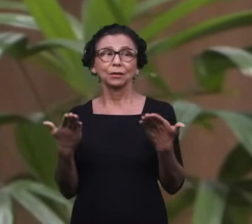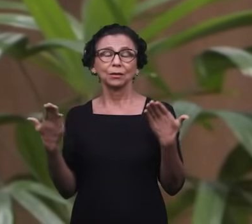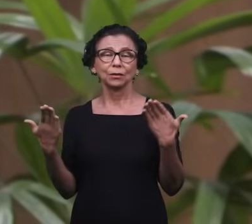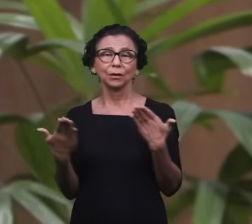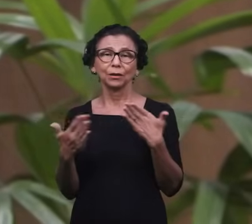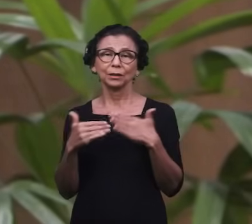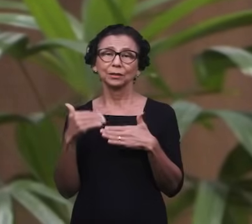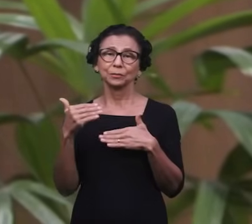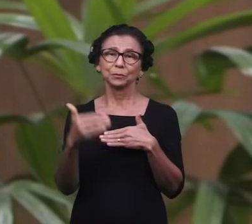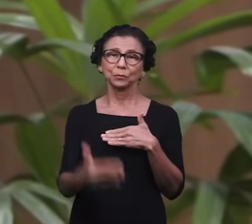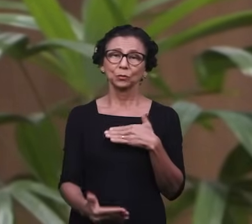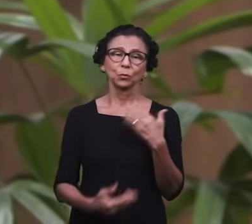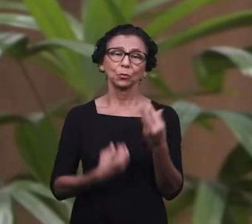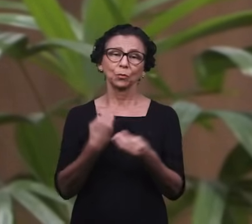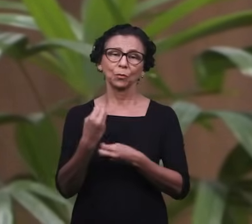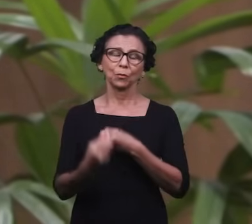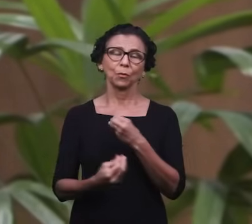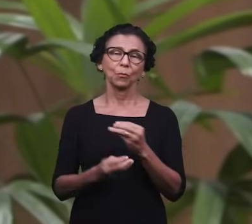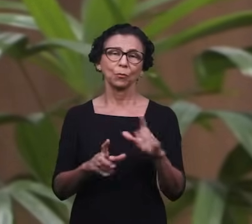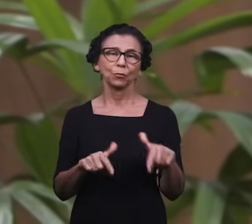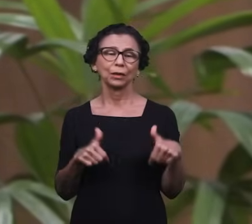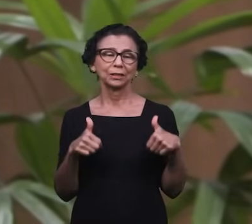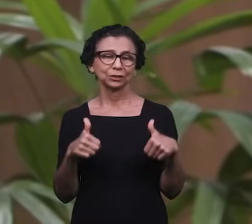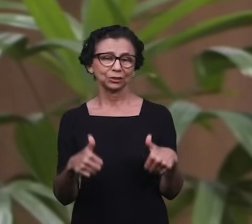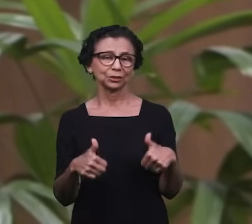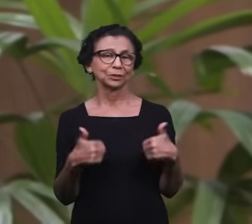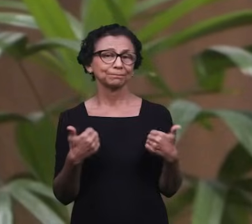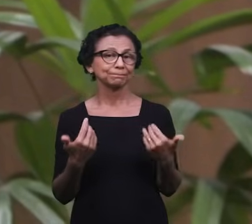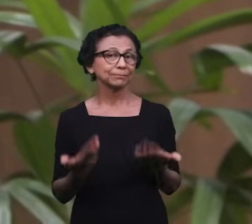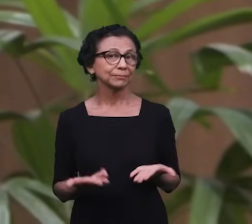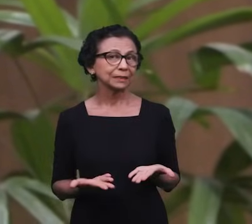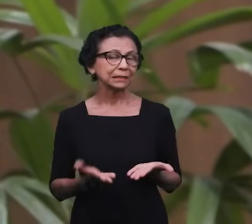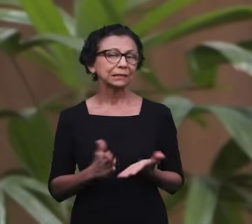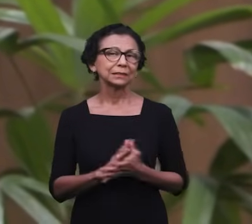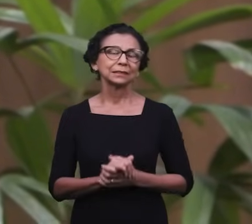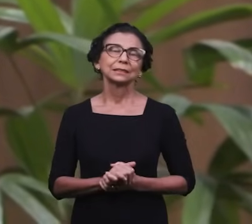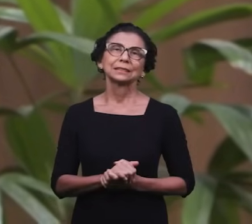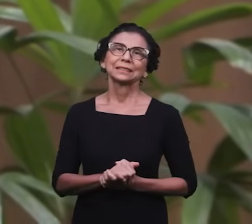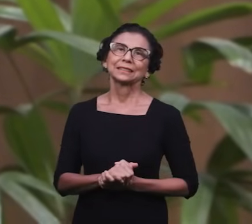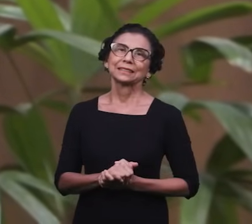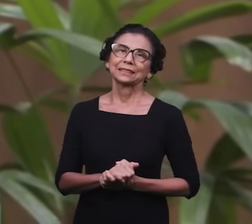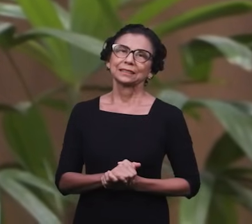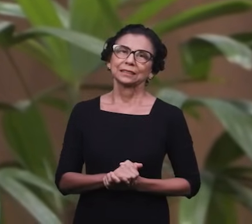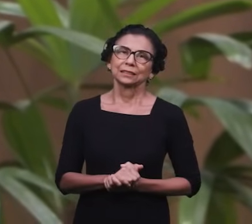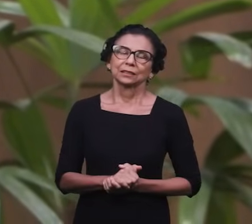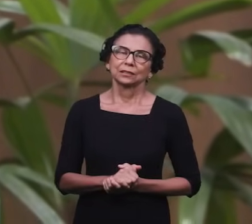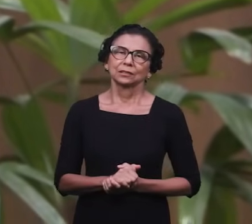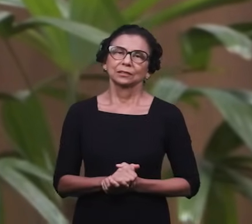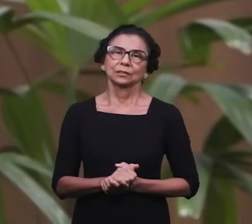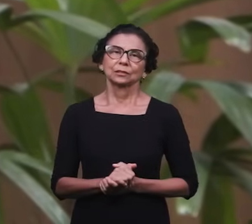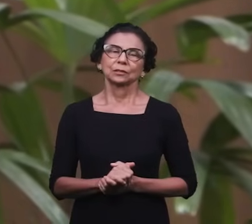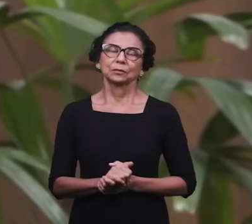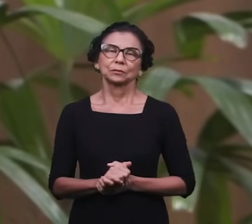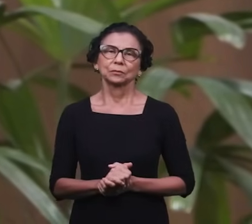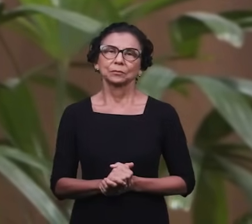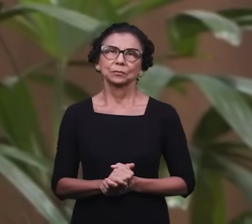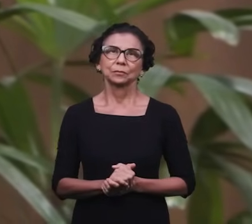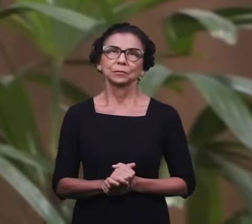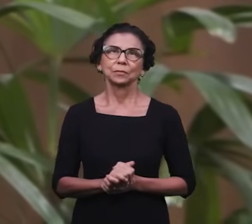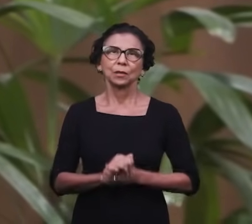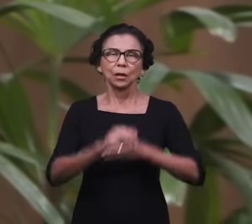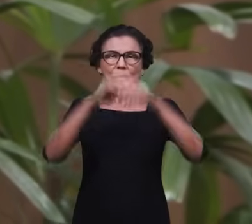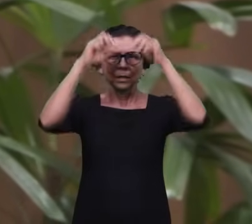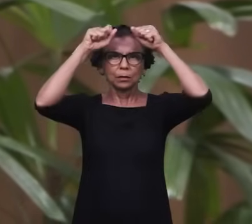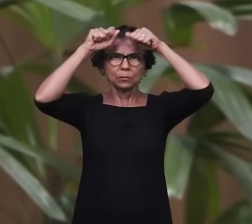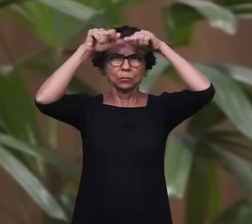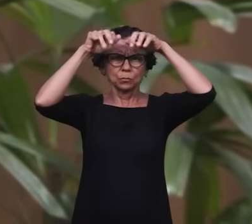para cuidar dessa pessoinha. Nunca perca de vista que o espectro é só